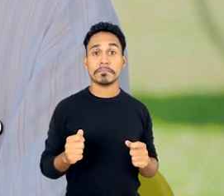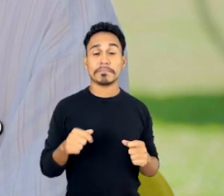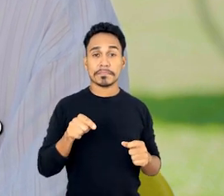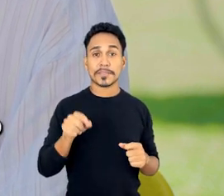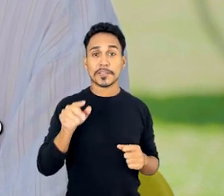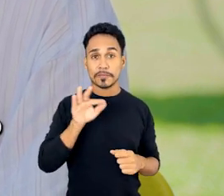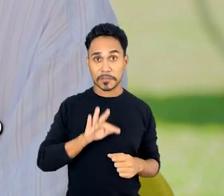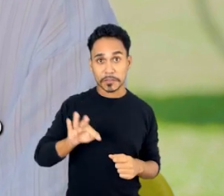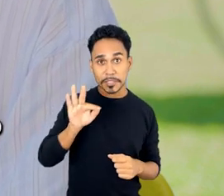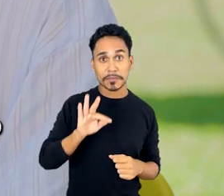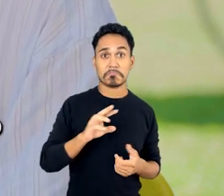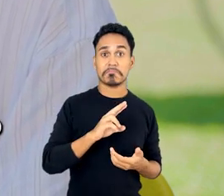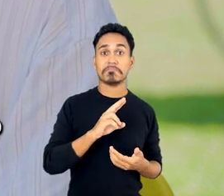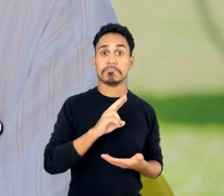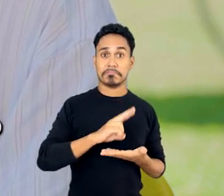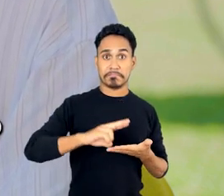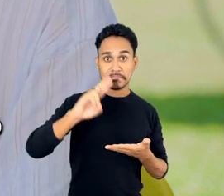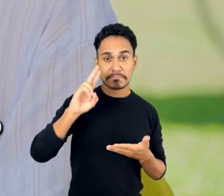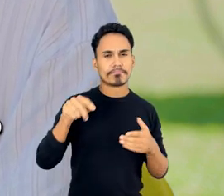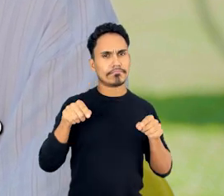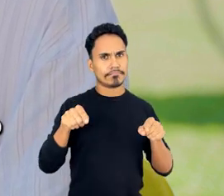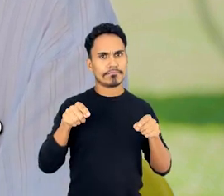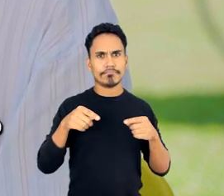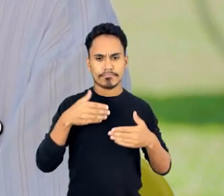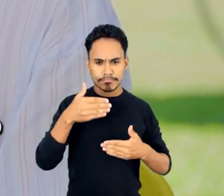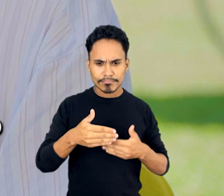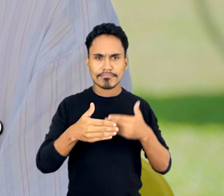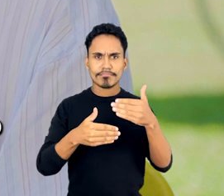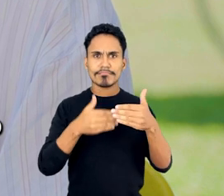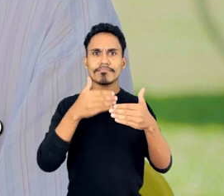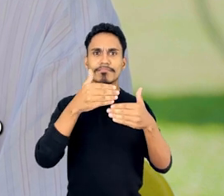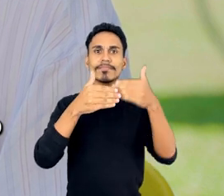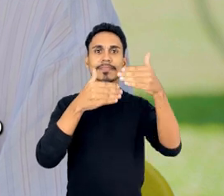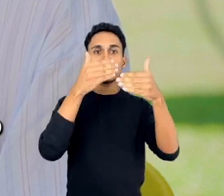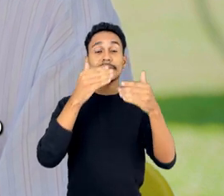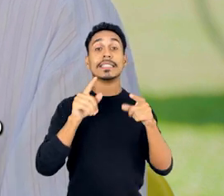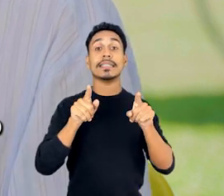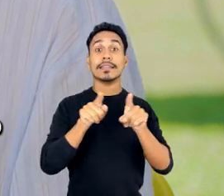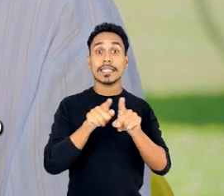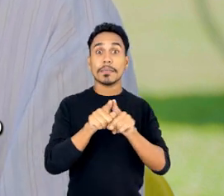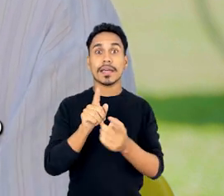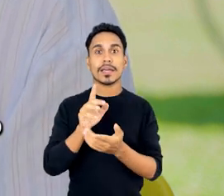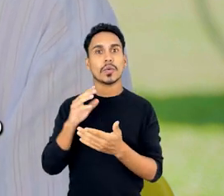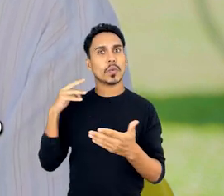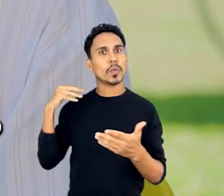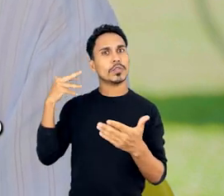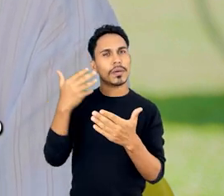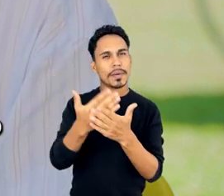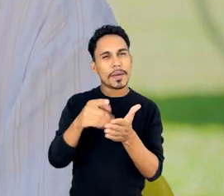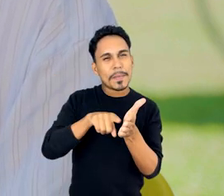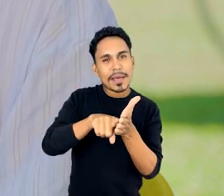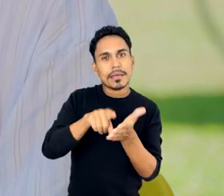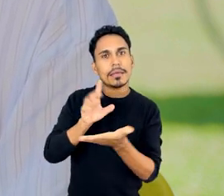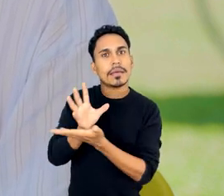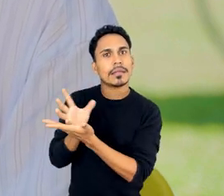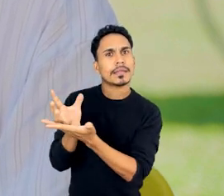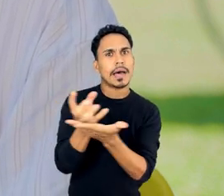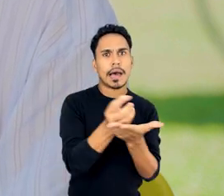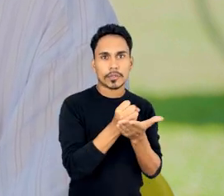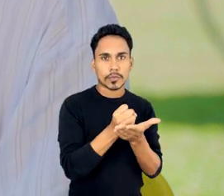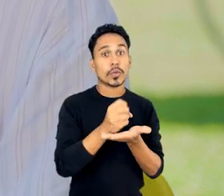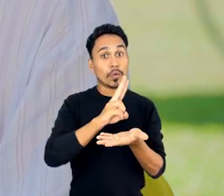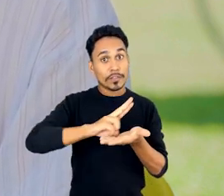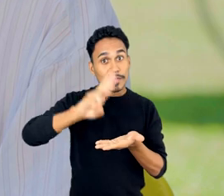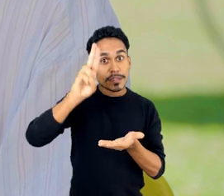nessa direção e os dados também vão mostrar como que a universidade se diversificou E como que